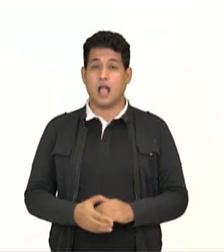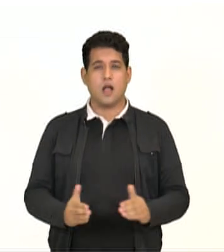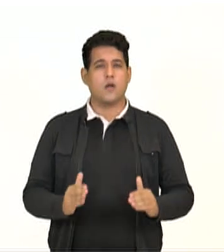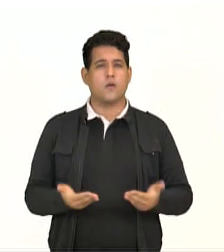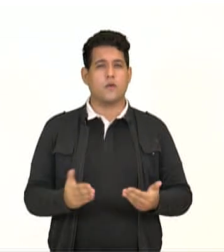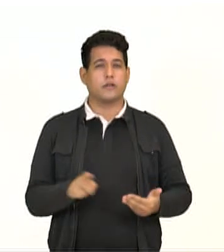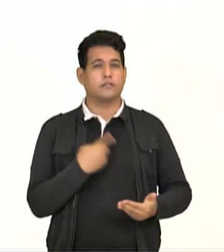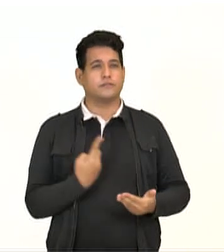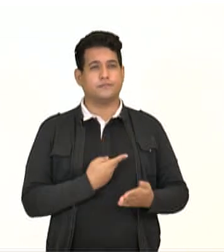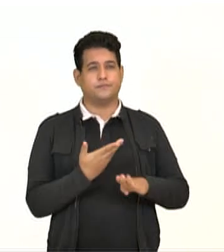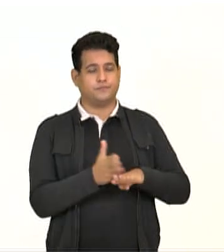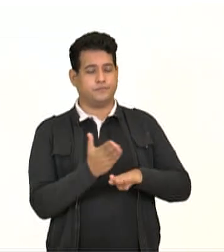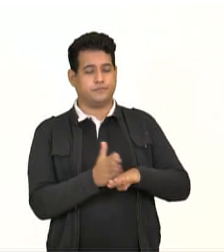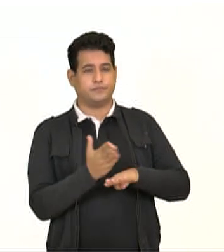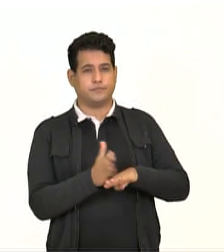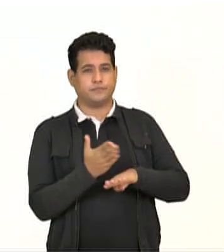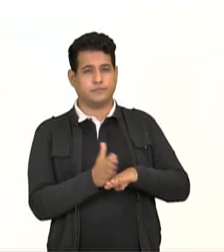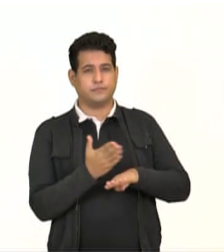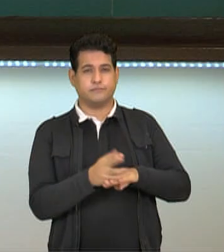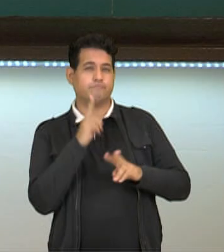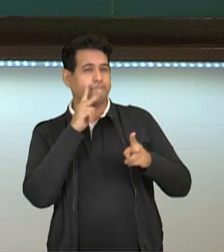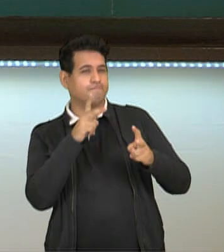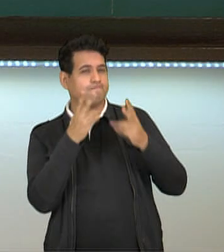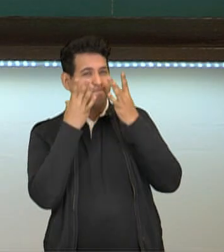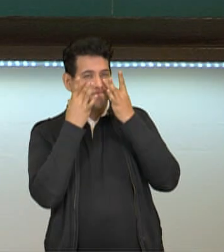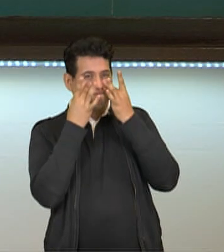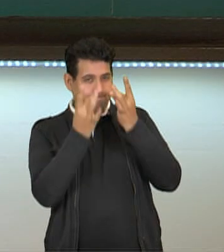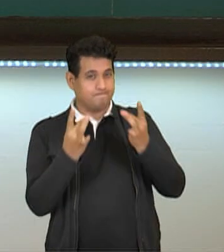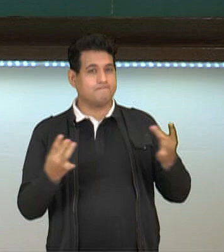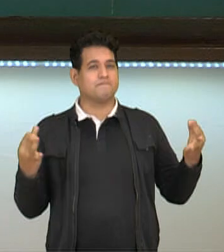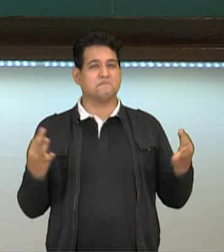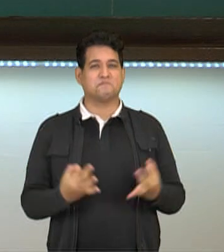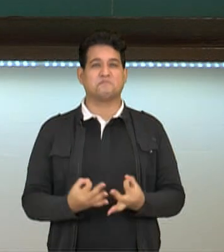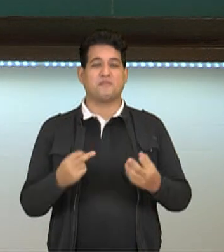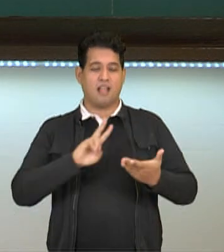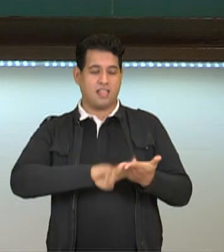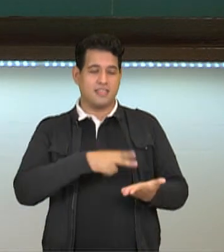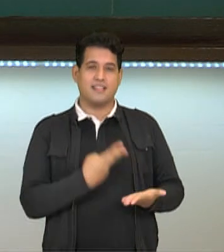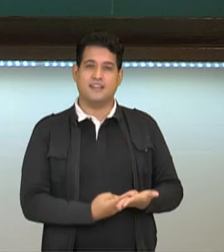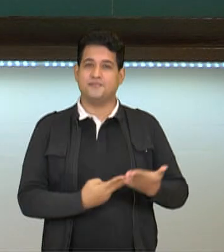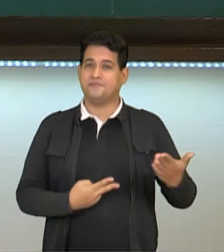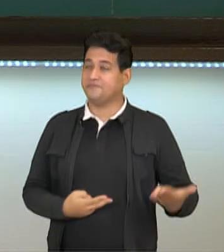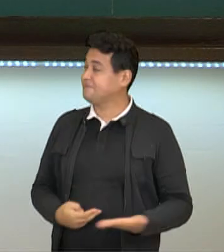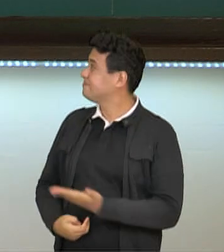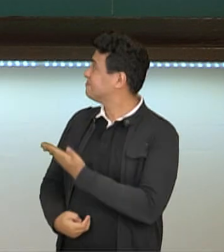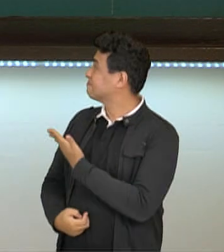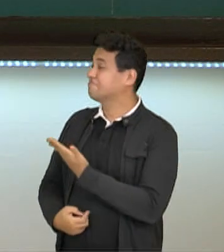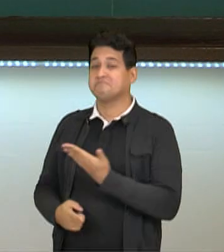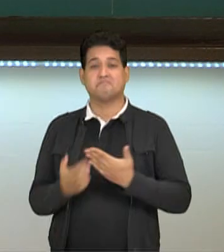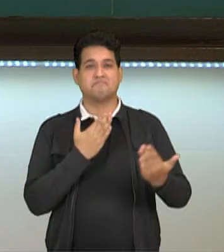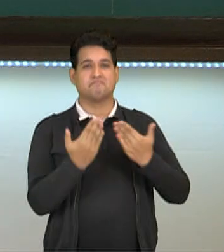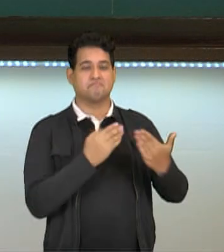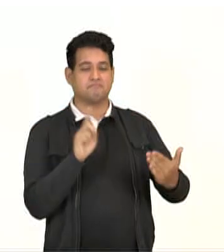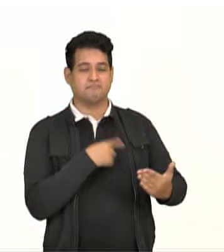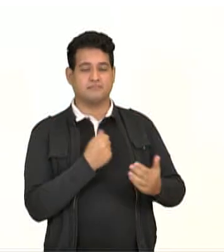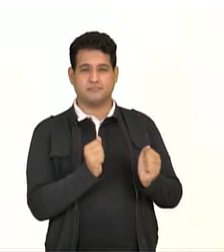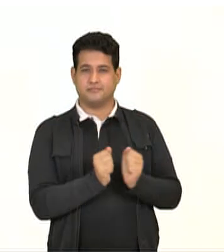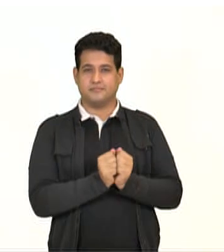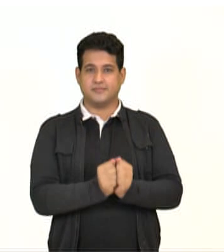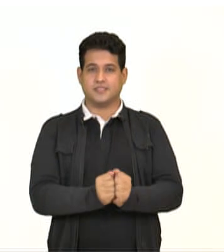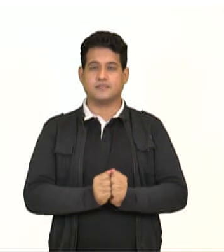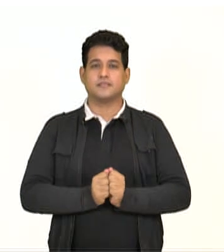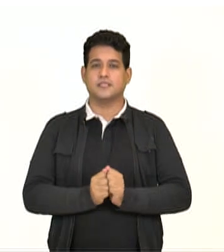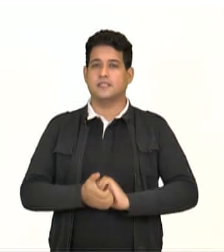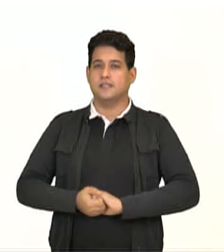Agora, vamos praticar. Vamos ver se você prestou atenção aqui nessa tradução e na análise que nós fizemos juntos?